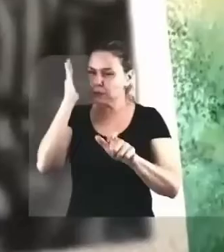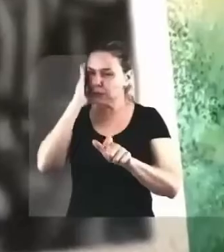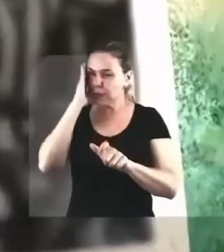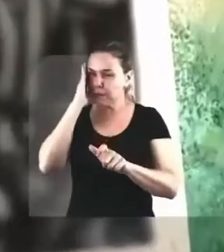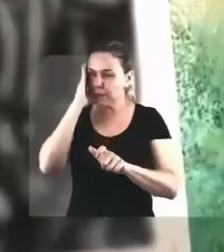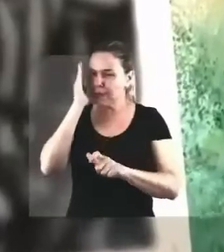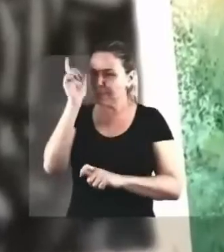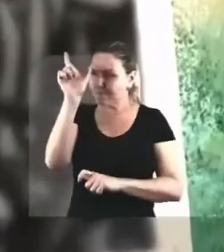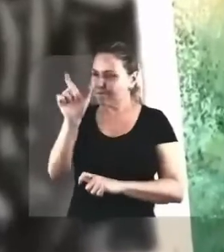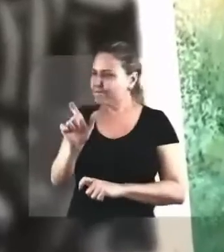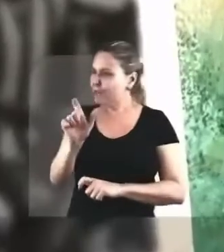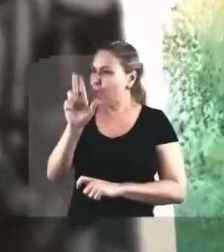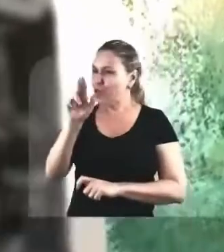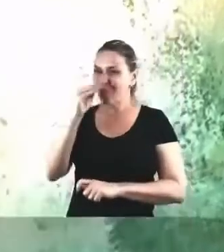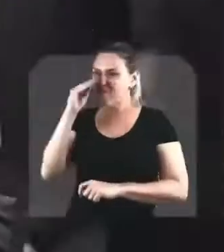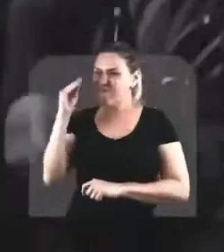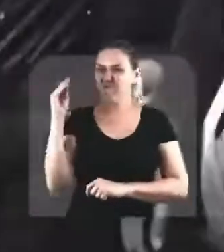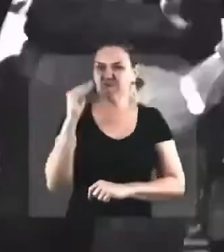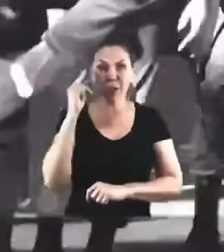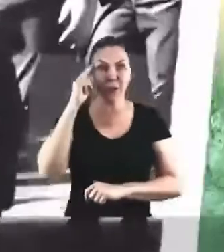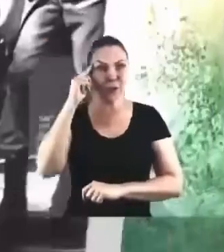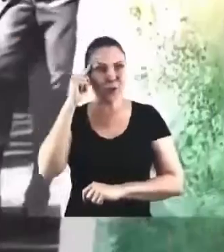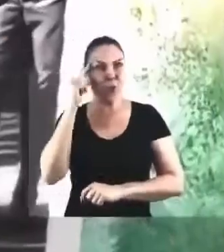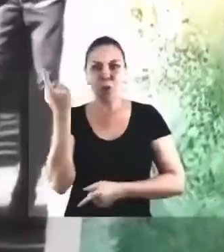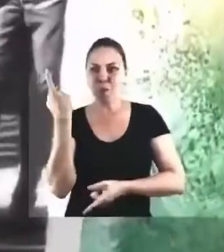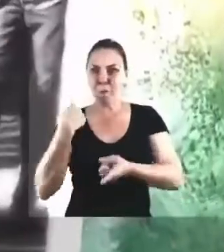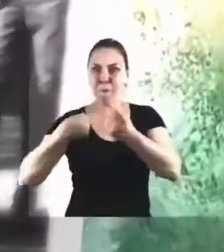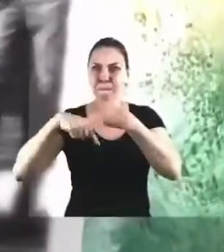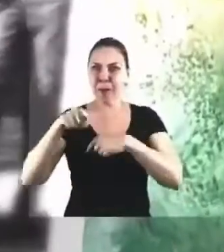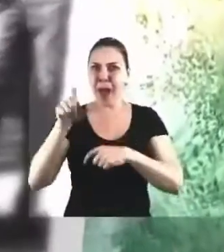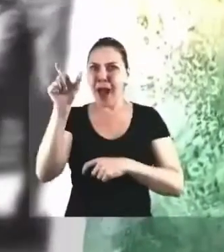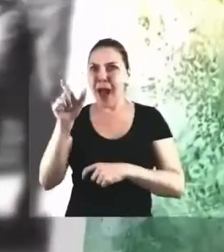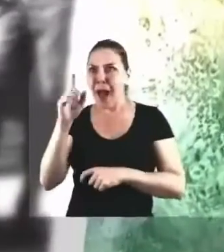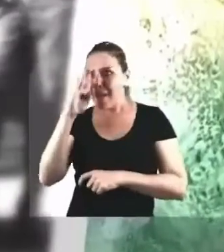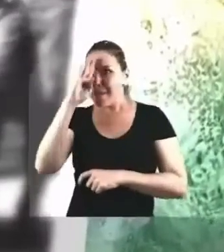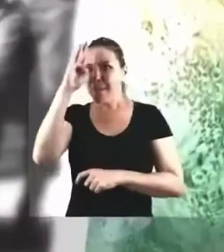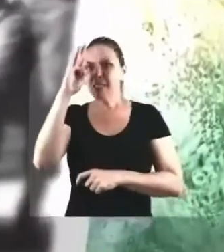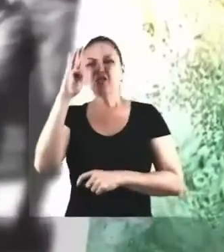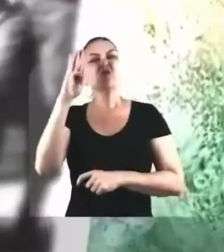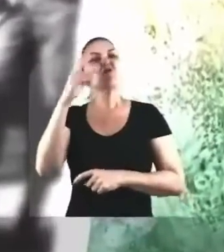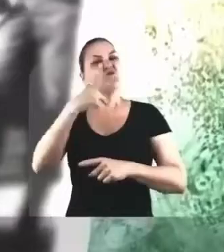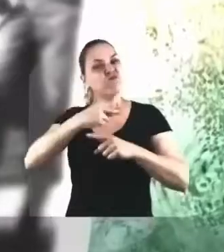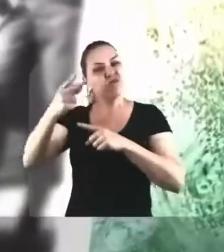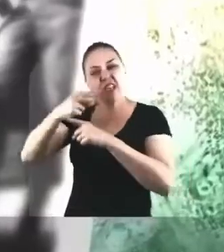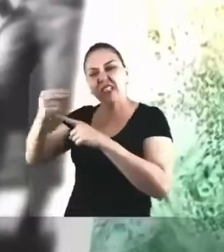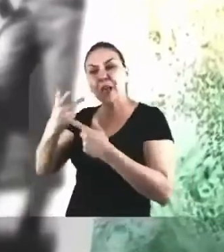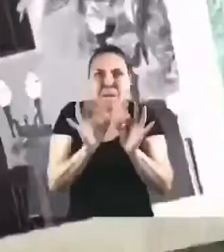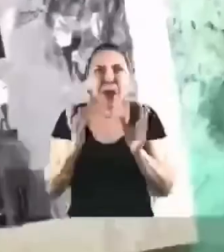atrairei a mim e te darei.